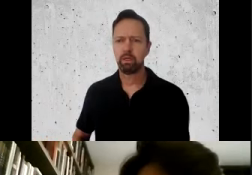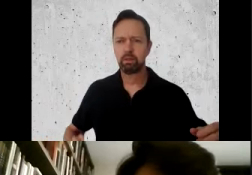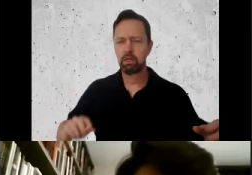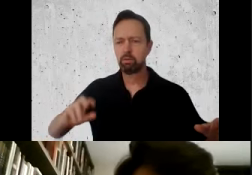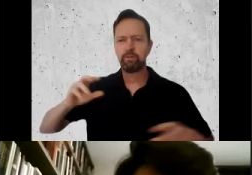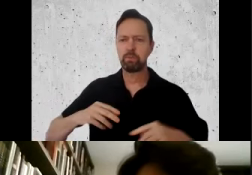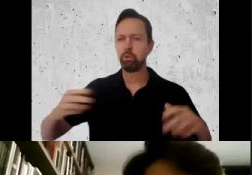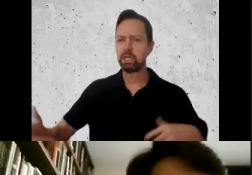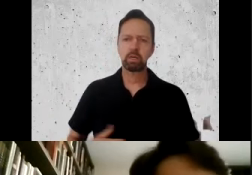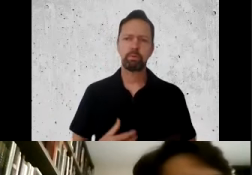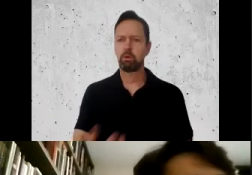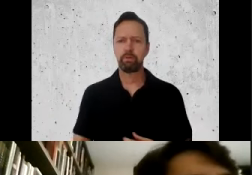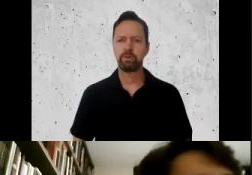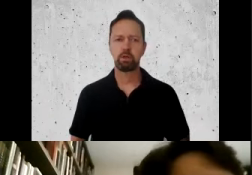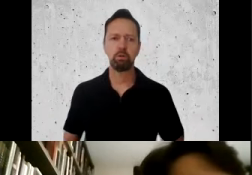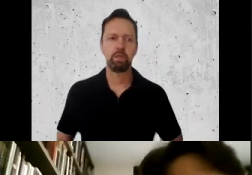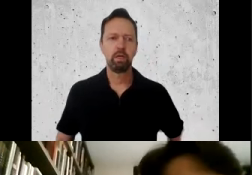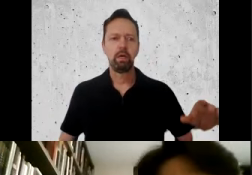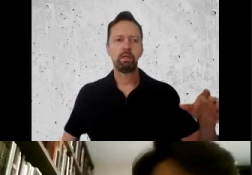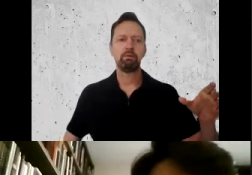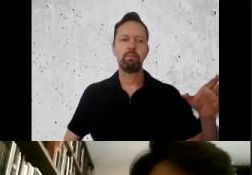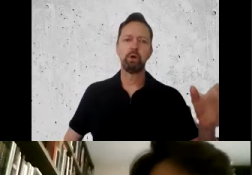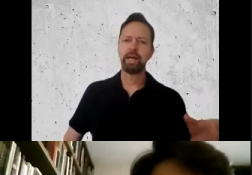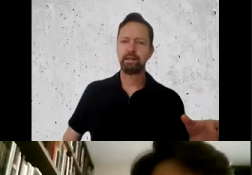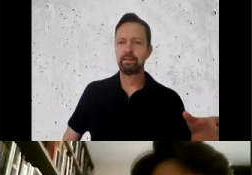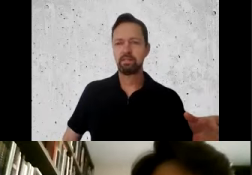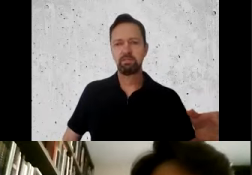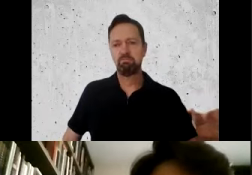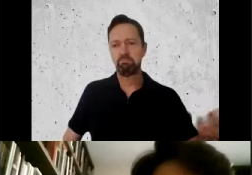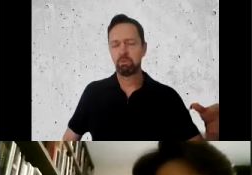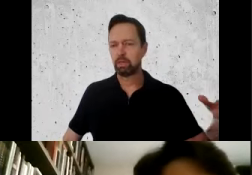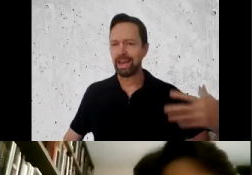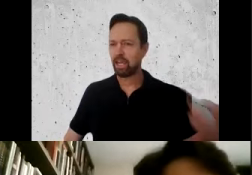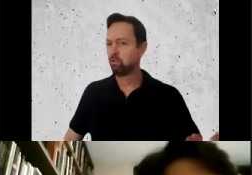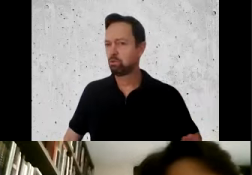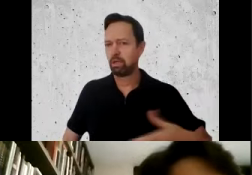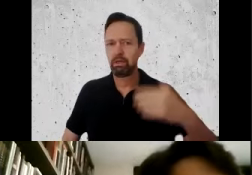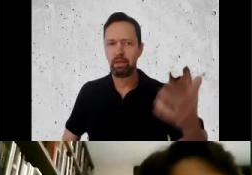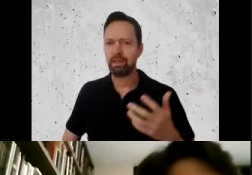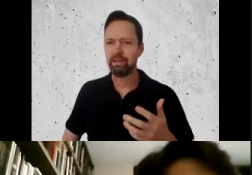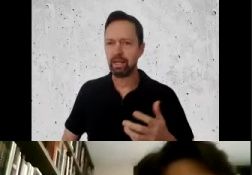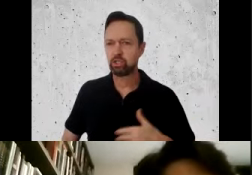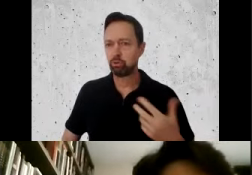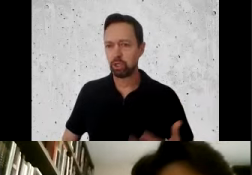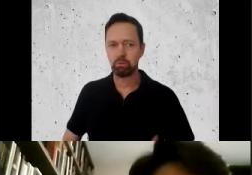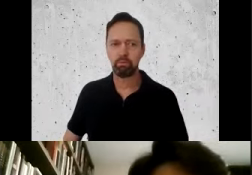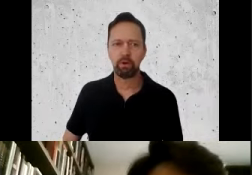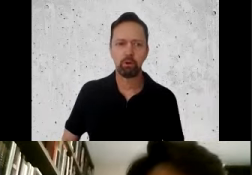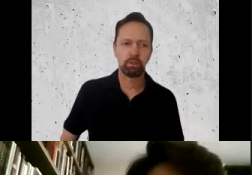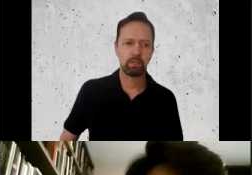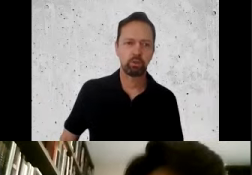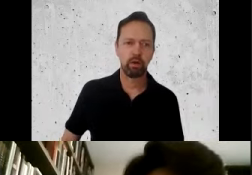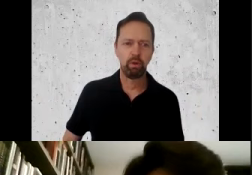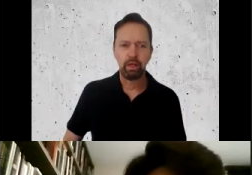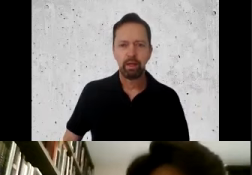organizam. Tanto para fazer política como para fazer economia. Então, tem monarcas, tem reinos, né? Igreja é um jeito,